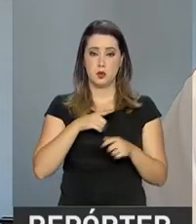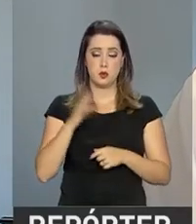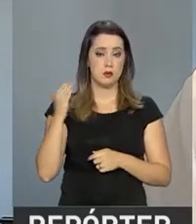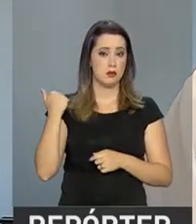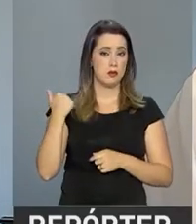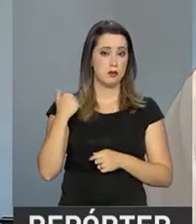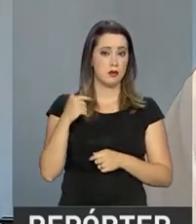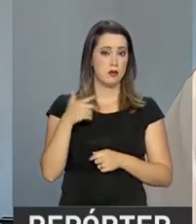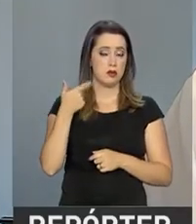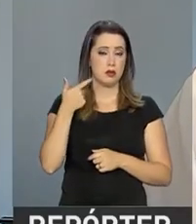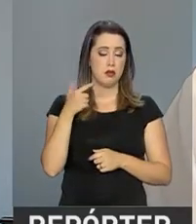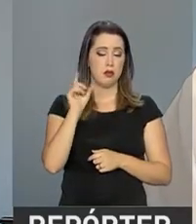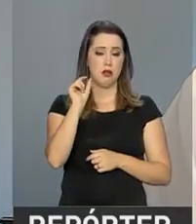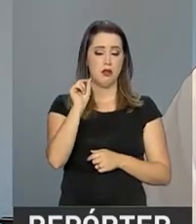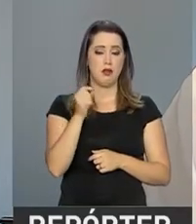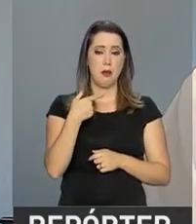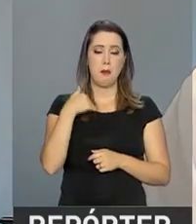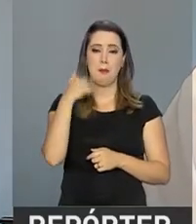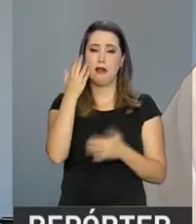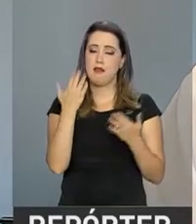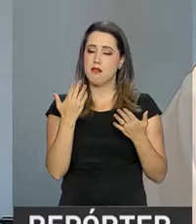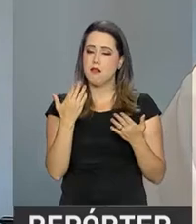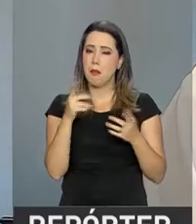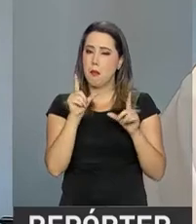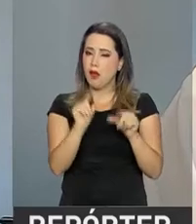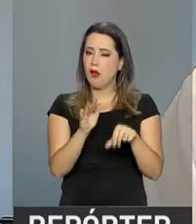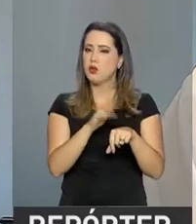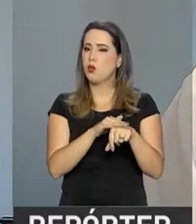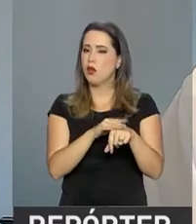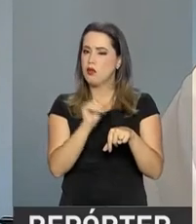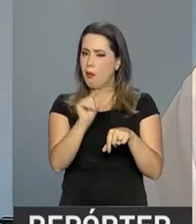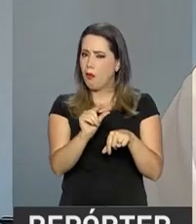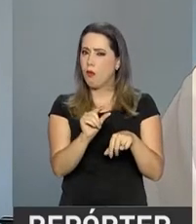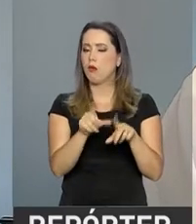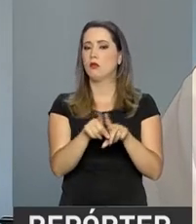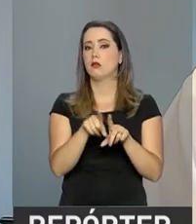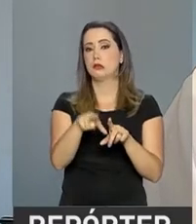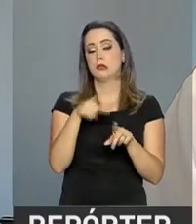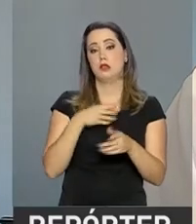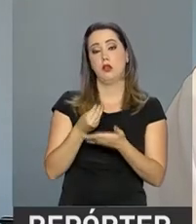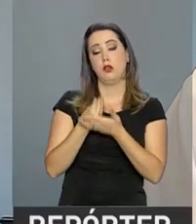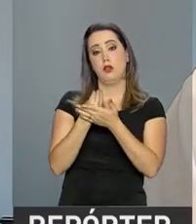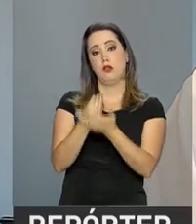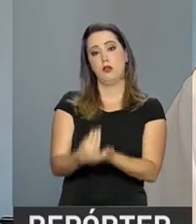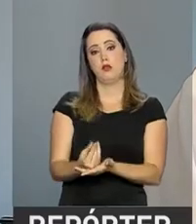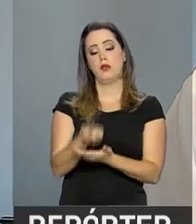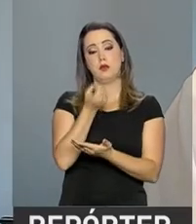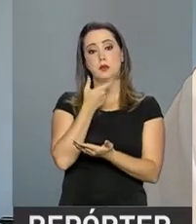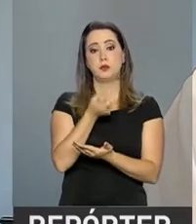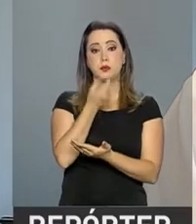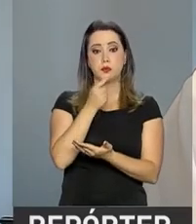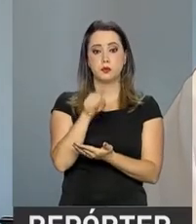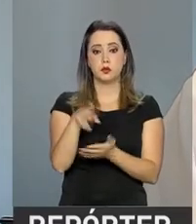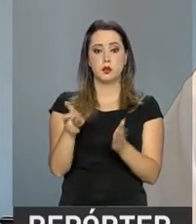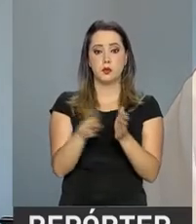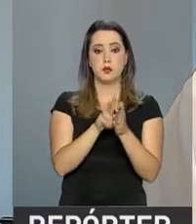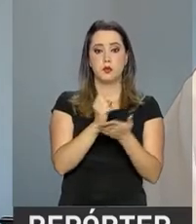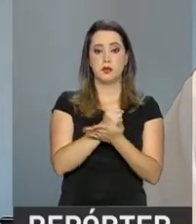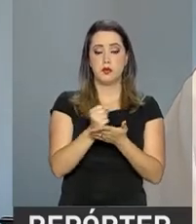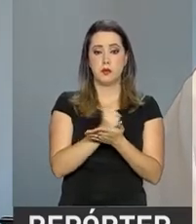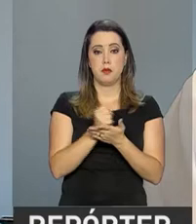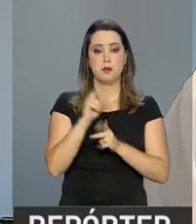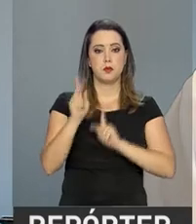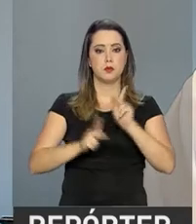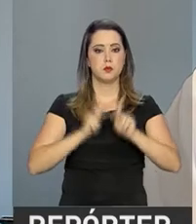menos intensas mais leves existe o a disponibilidade de medicação pelo programa farmácia